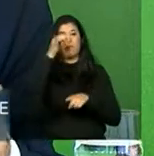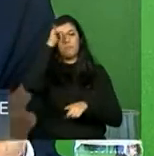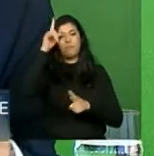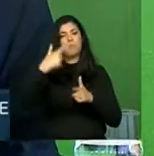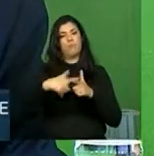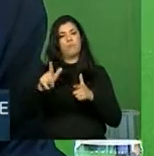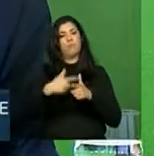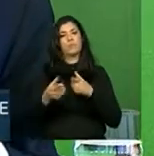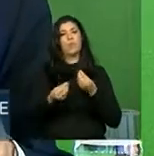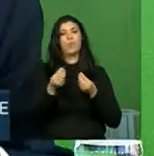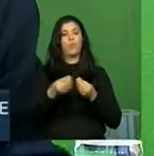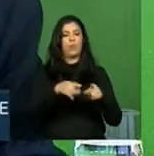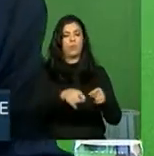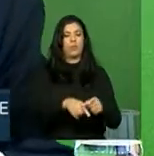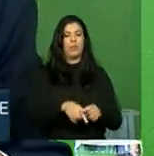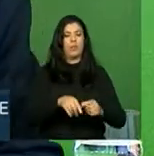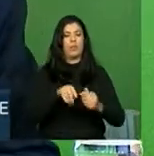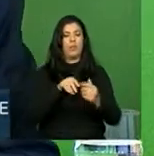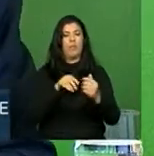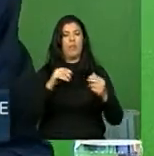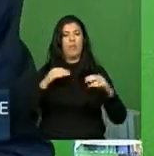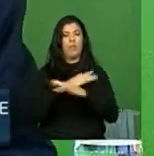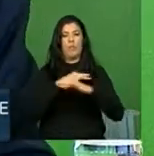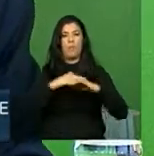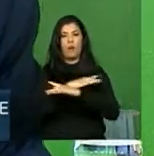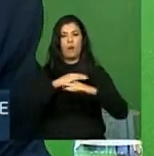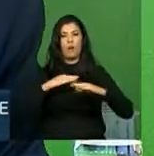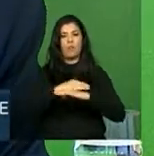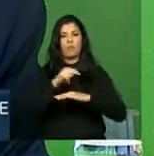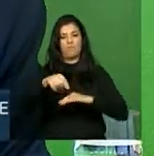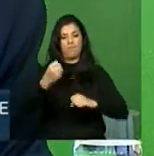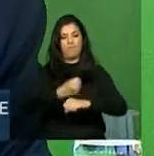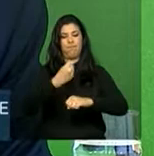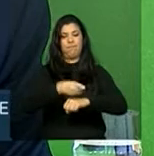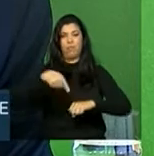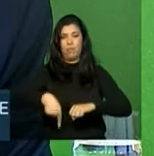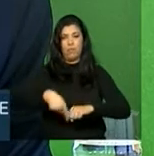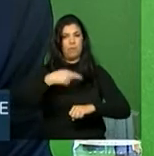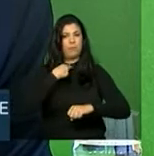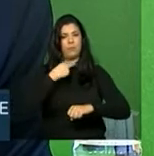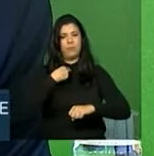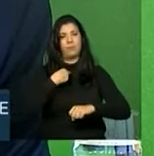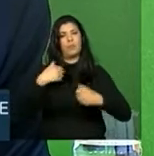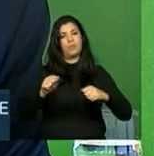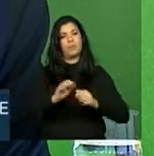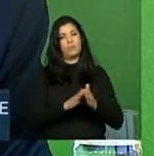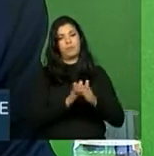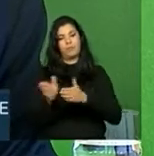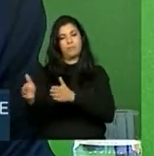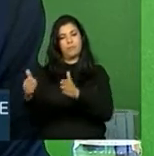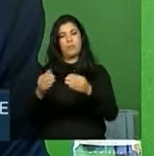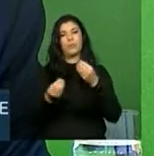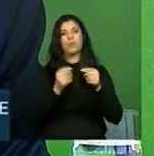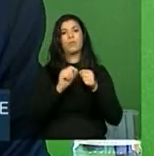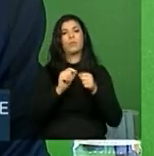como é que a gente faz obra prejudicando mínimo necessário no trânsito